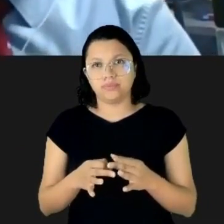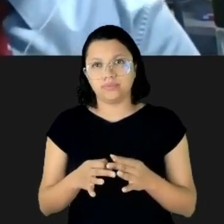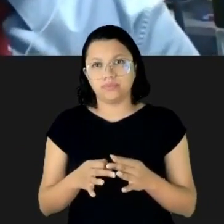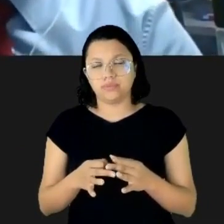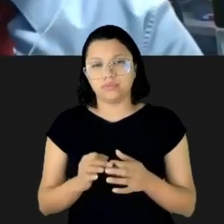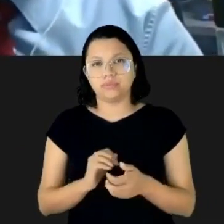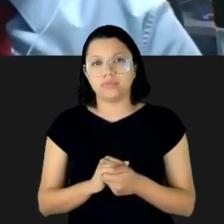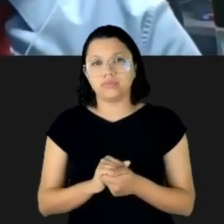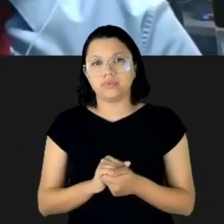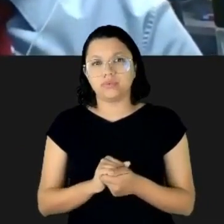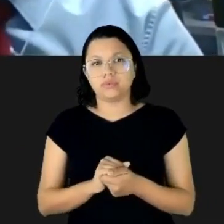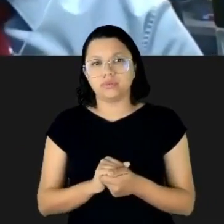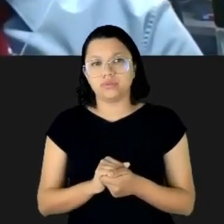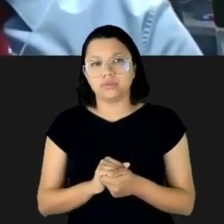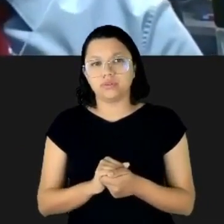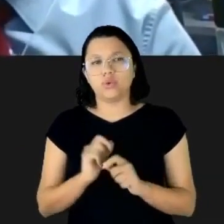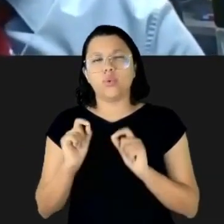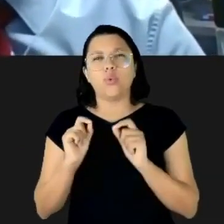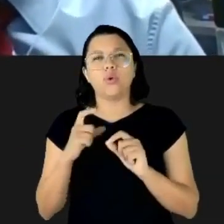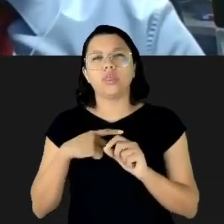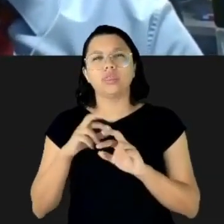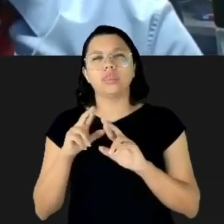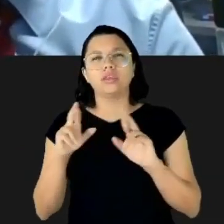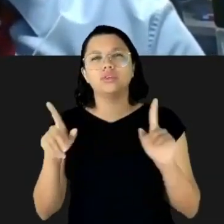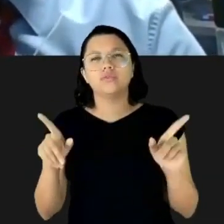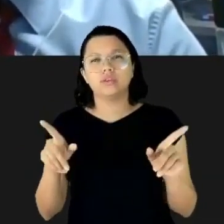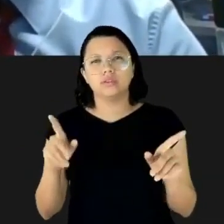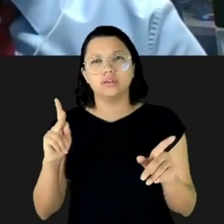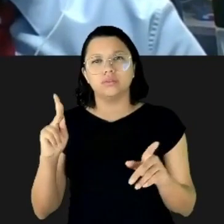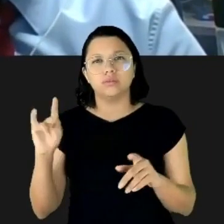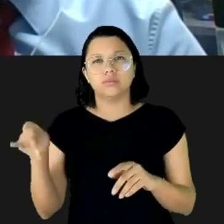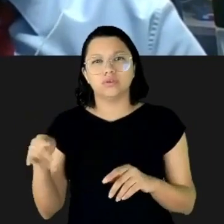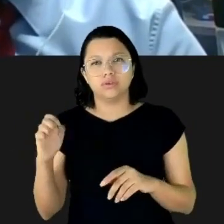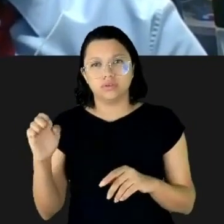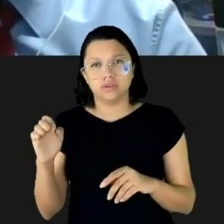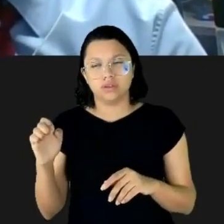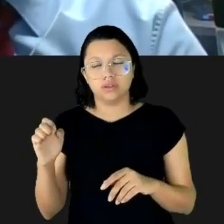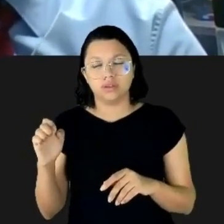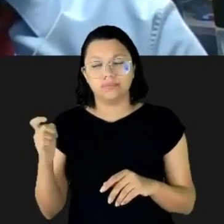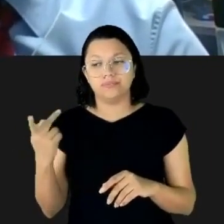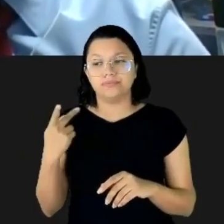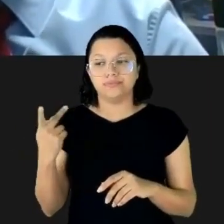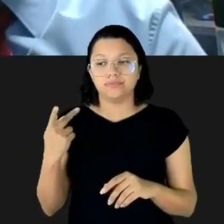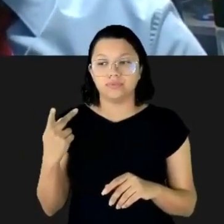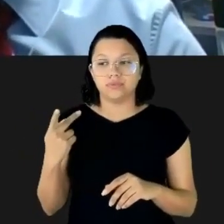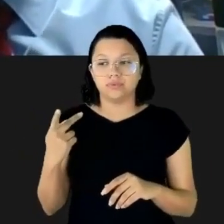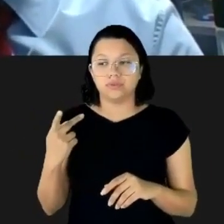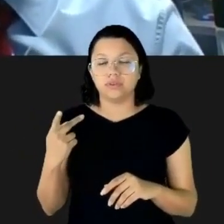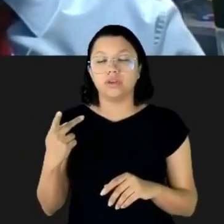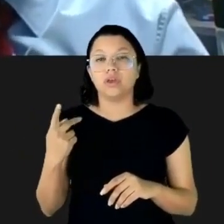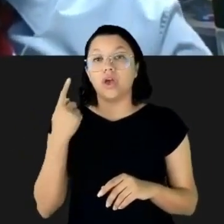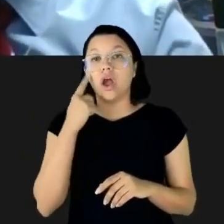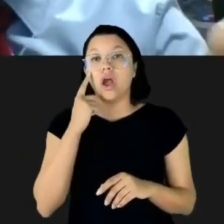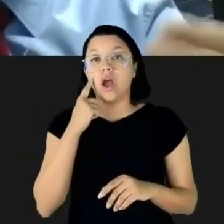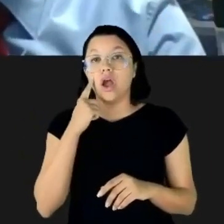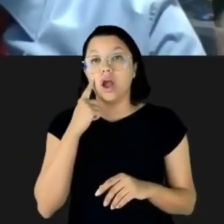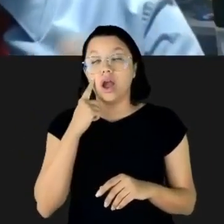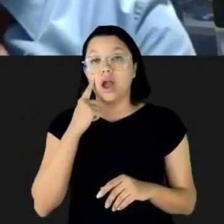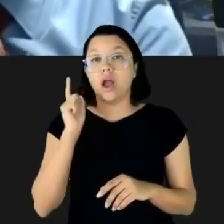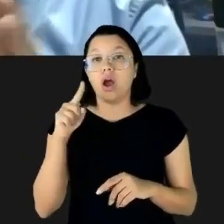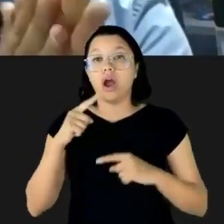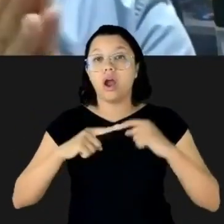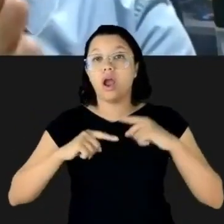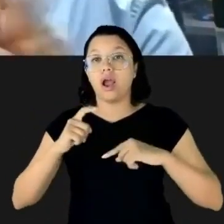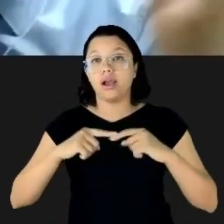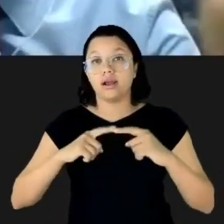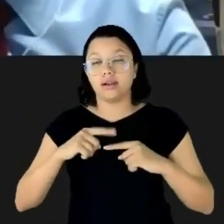mas o que nós temos grande diferencial no PJE é isso aqui o Business Process Management que é uma sequência lógica uma